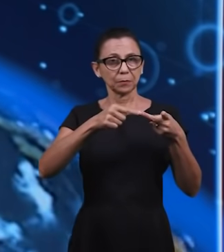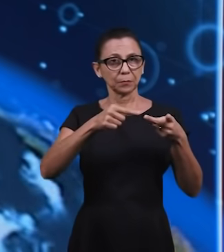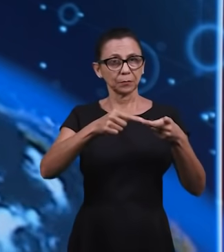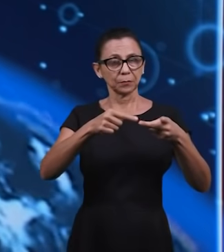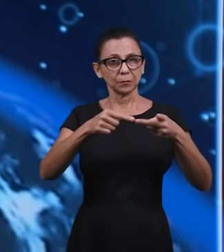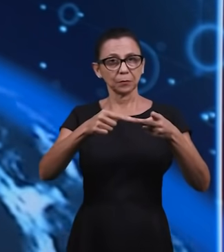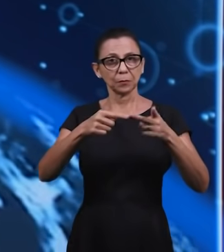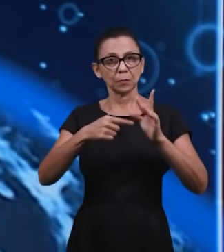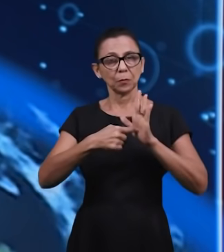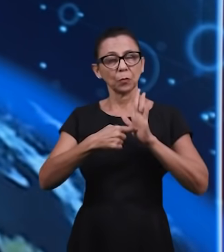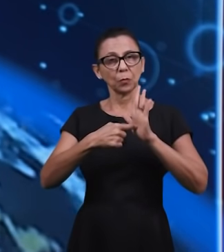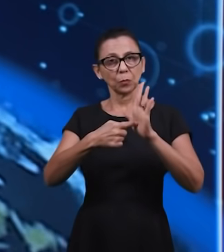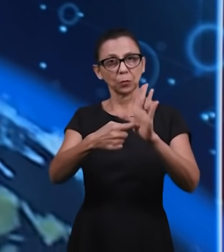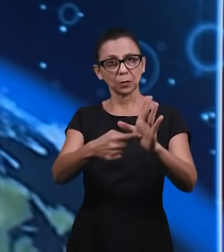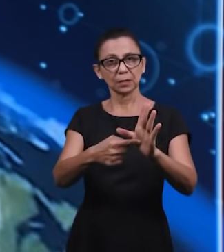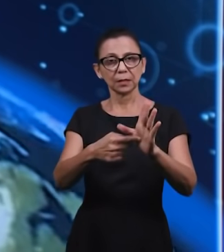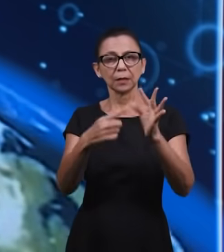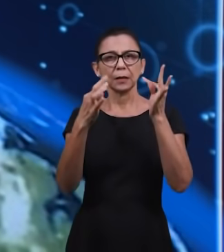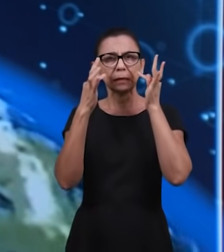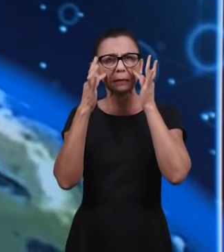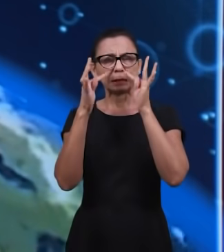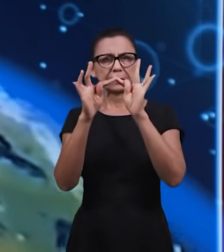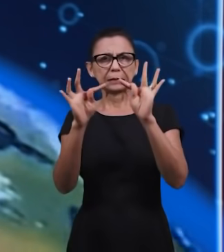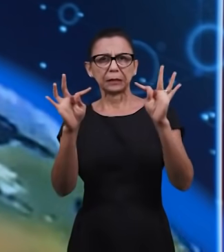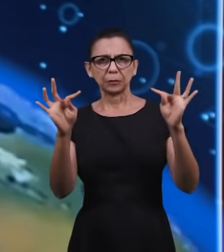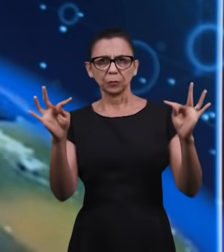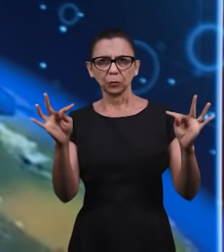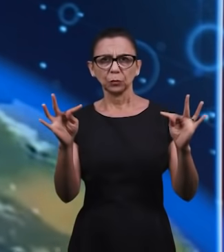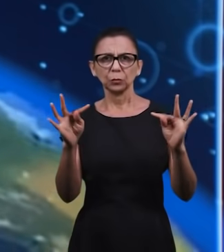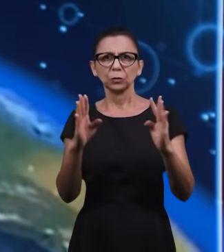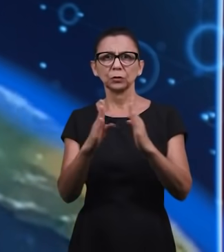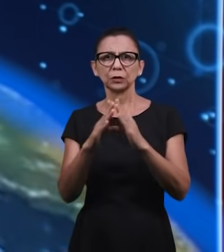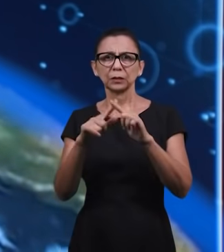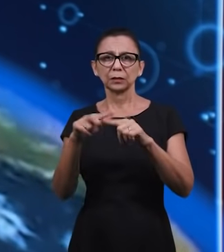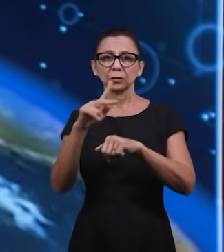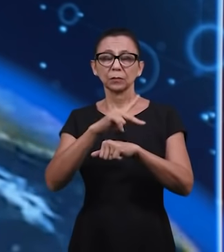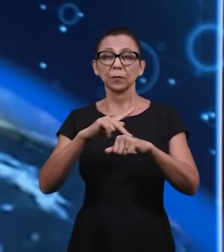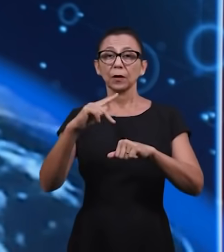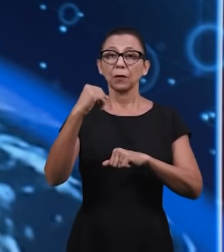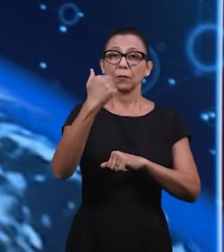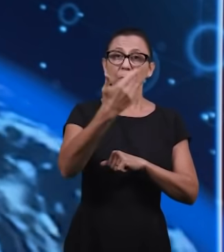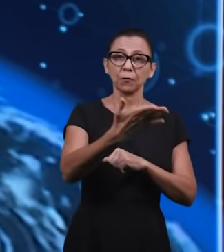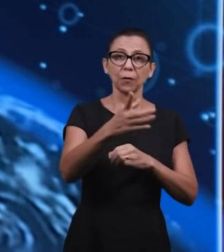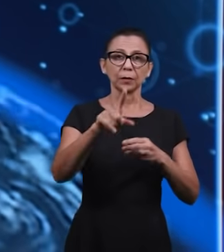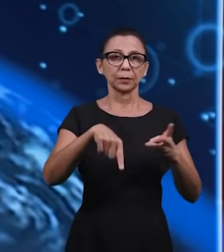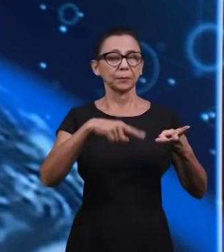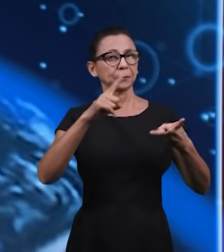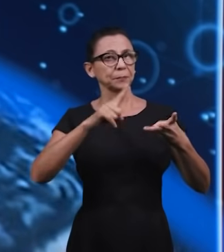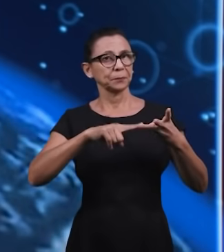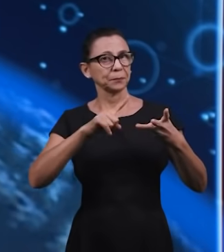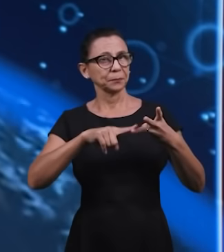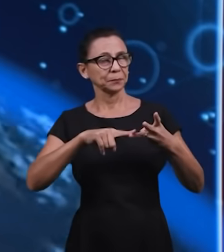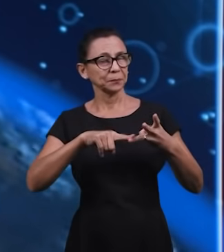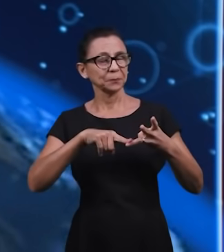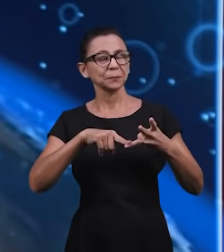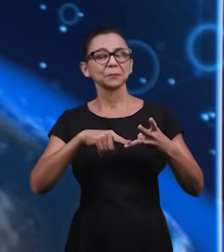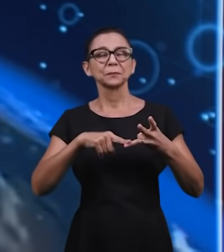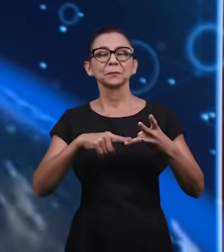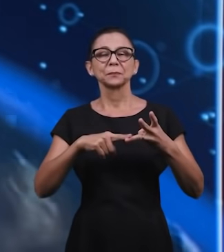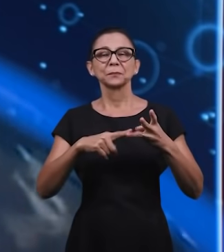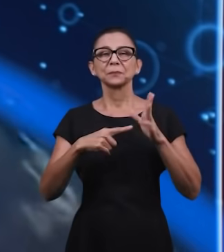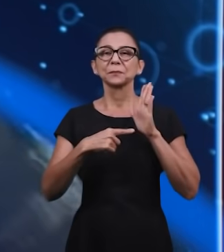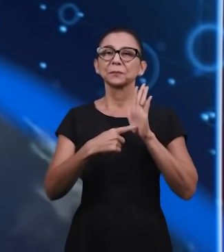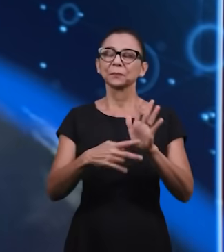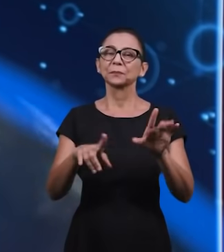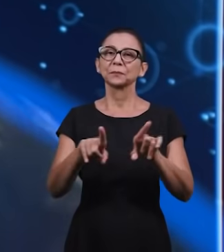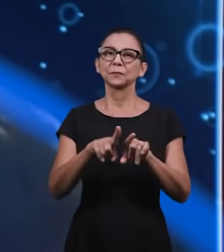estaremos apresentando, na segunda parte, os testemunhos de mais uma das nossas igrejas no exterior. E depois, em terceiro lugar, estaremos